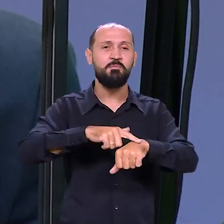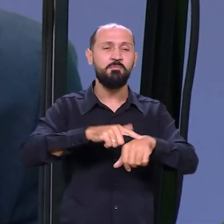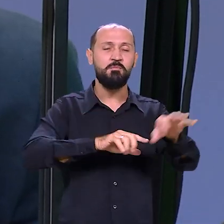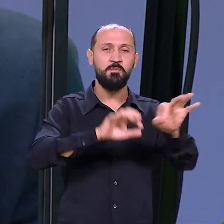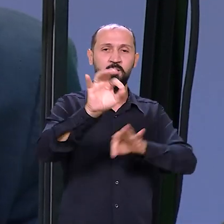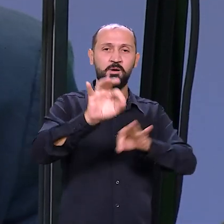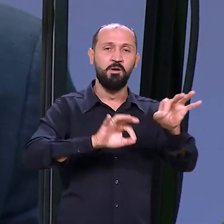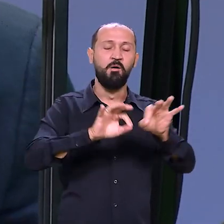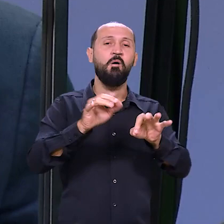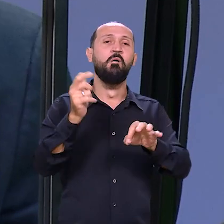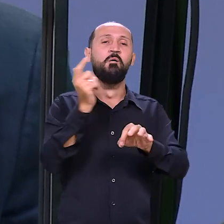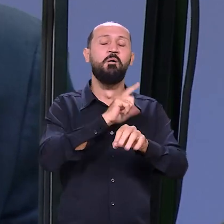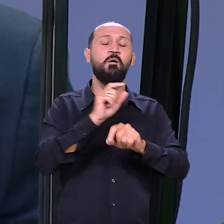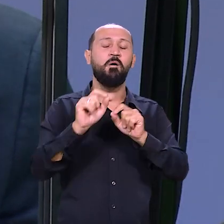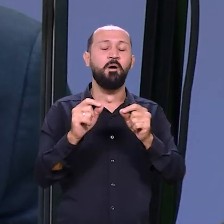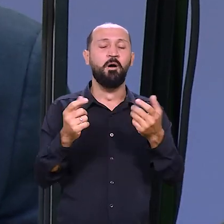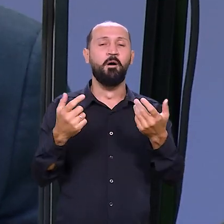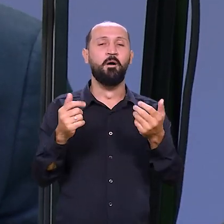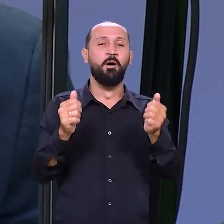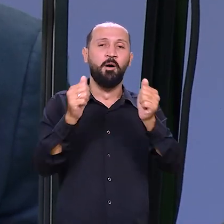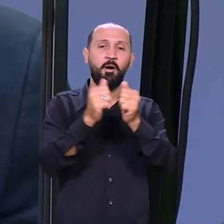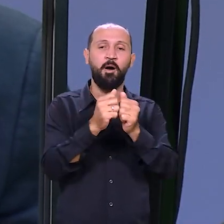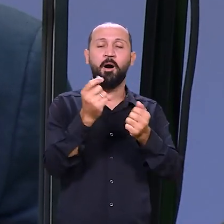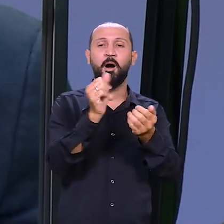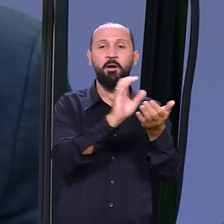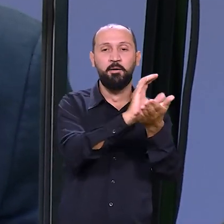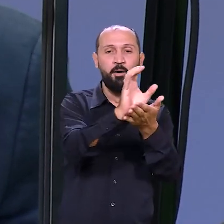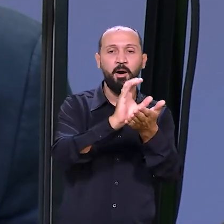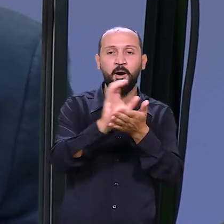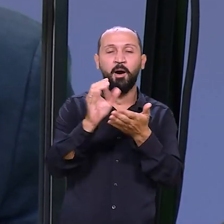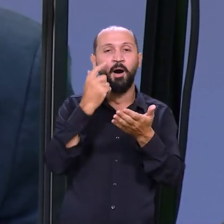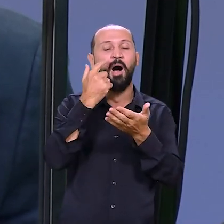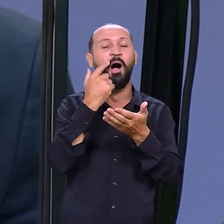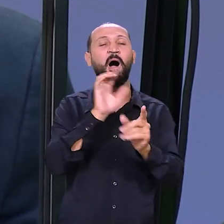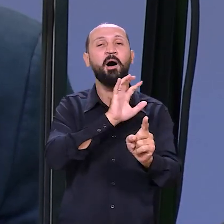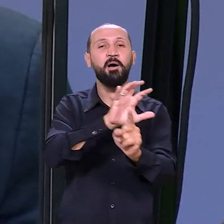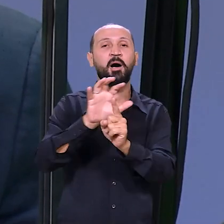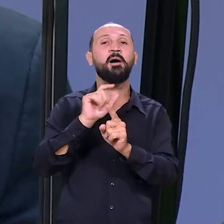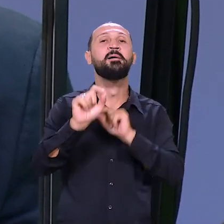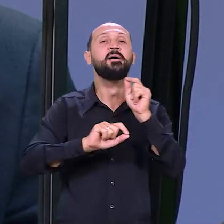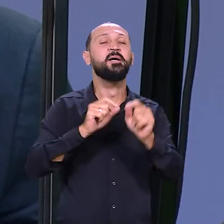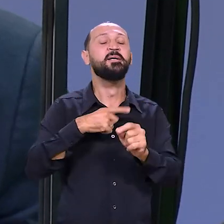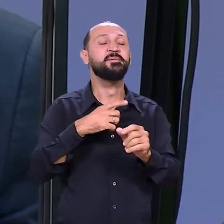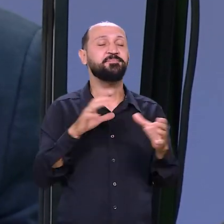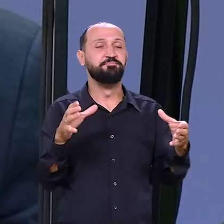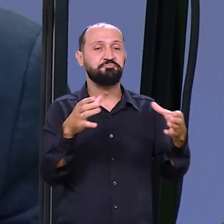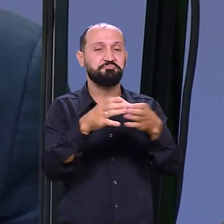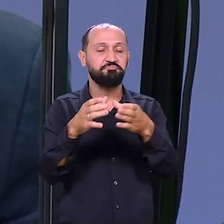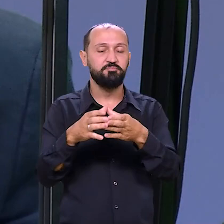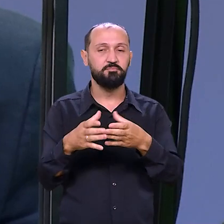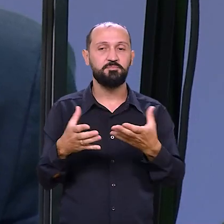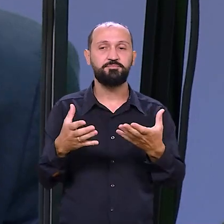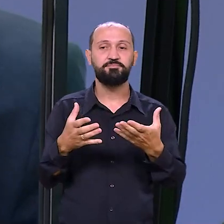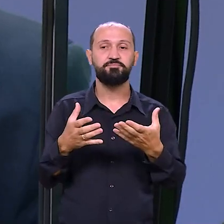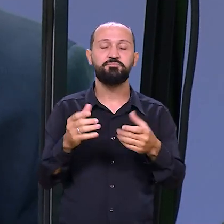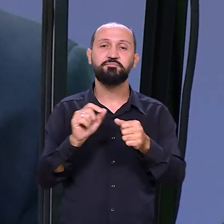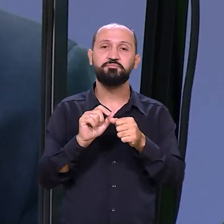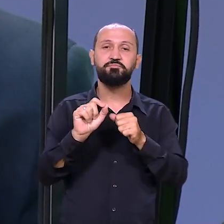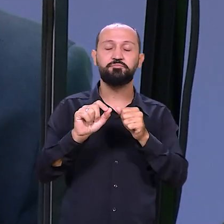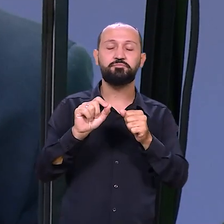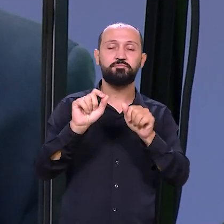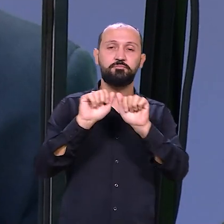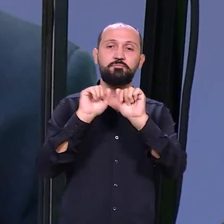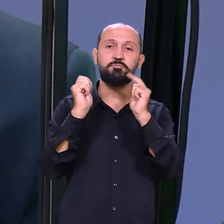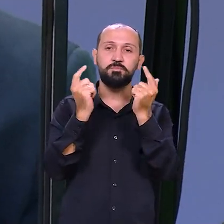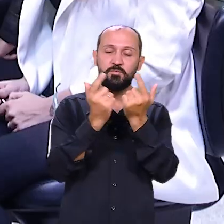está organizado, consegue se trazer, né, um recurso, consegue trazer um incentivo para aquele grupo de produtores, né? A